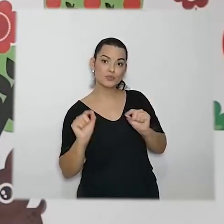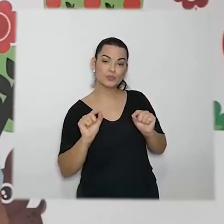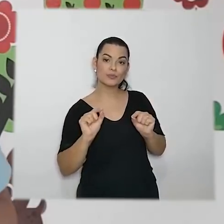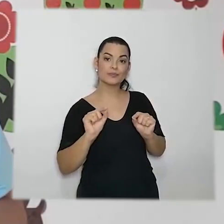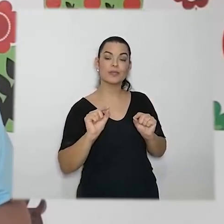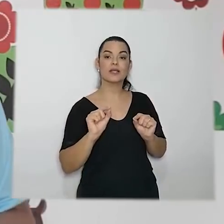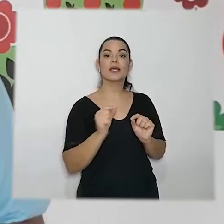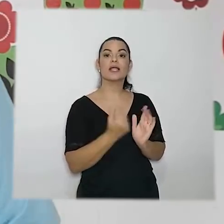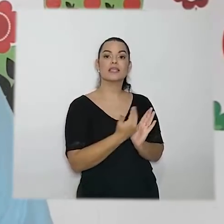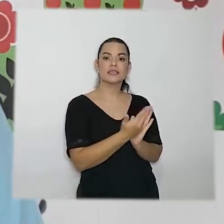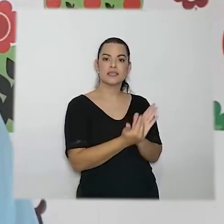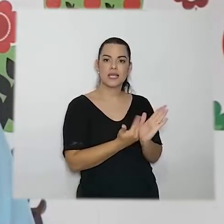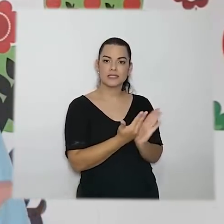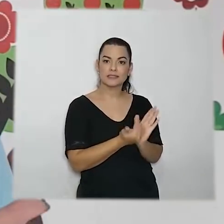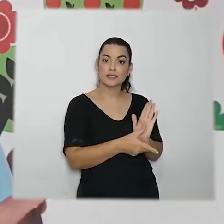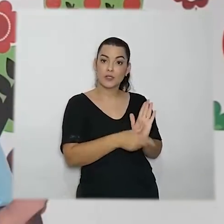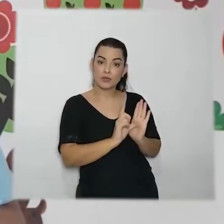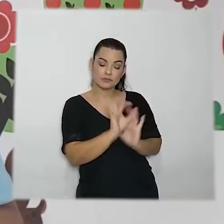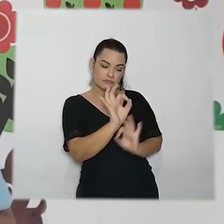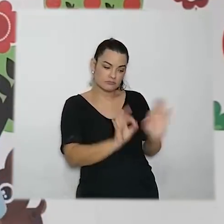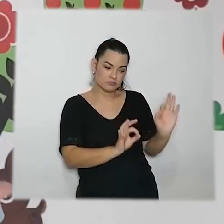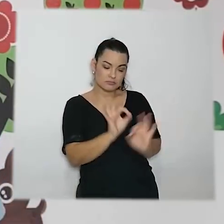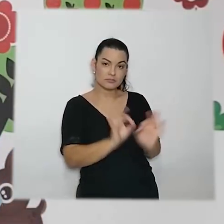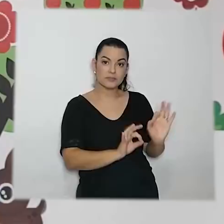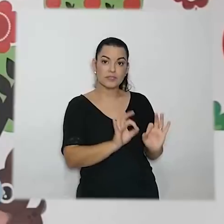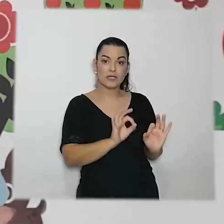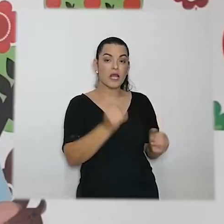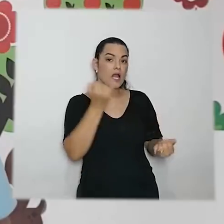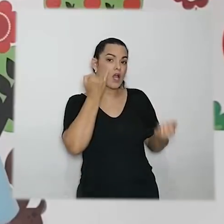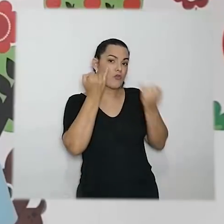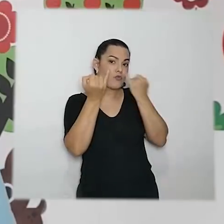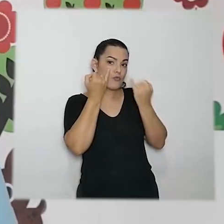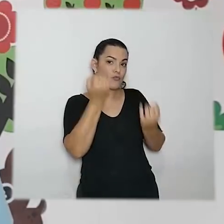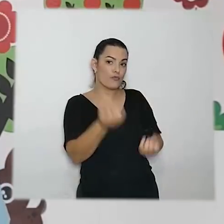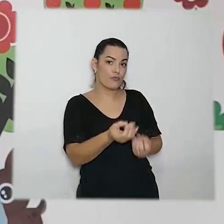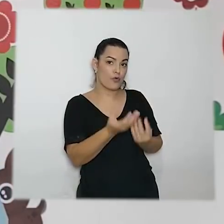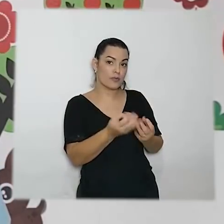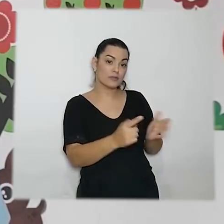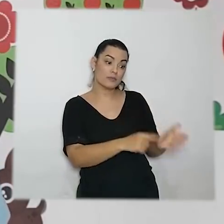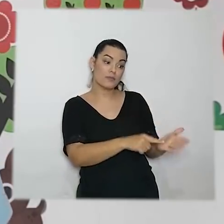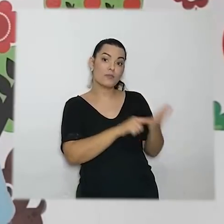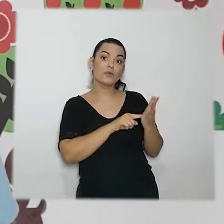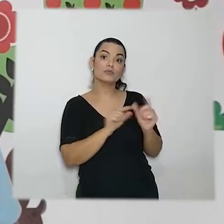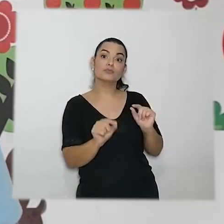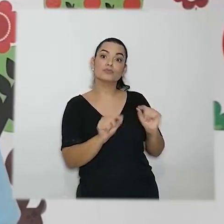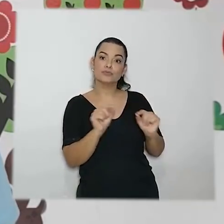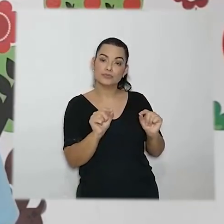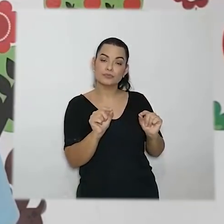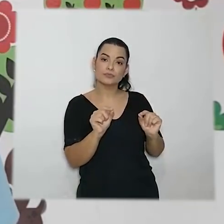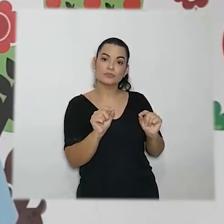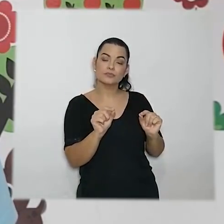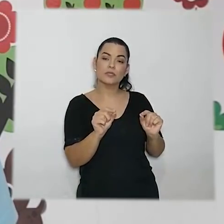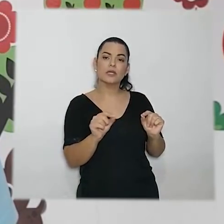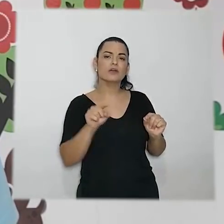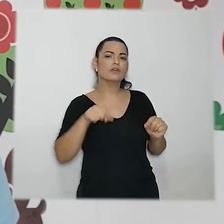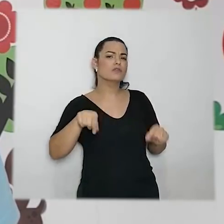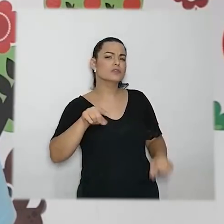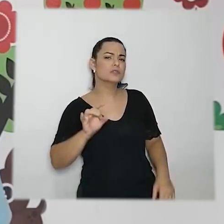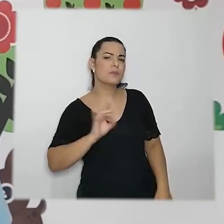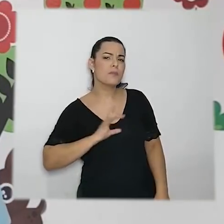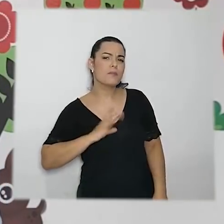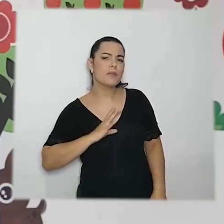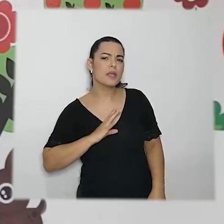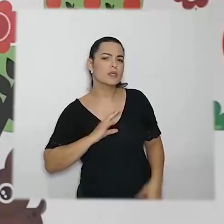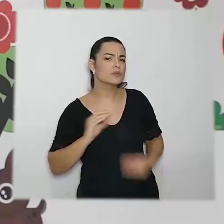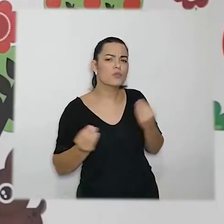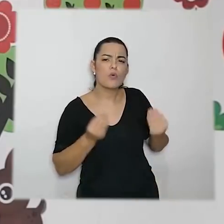um desenho, né, alguma informação ali que mostre para a Pro como é o seu medo,